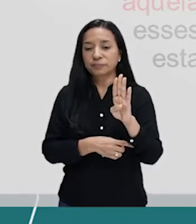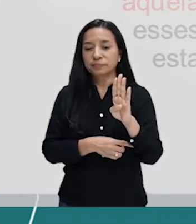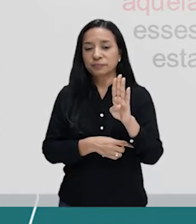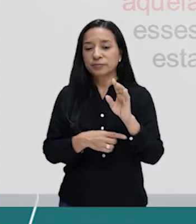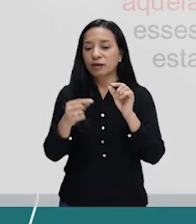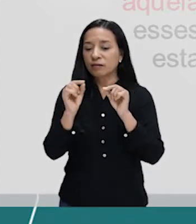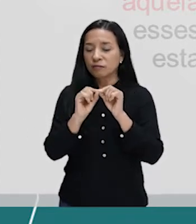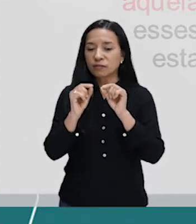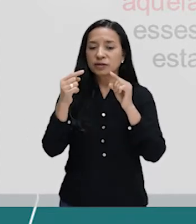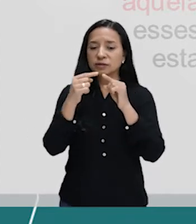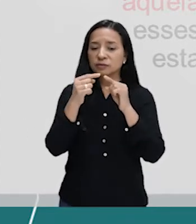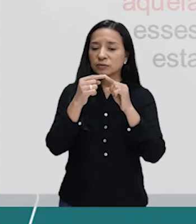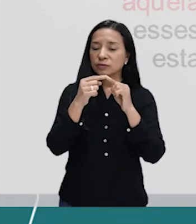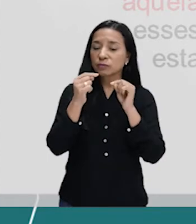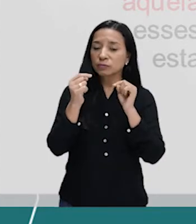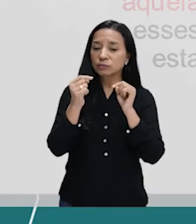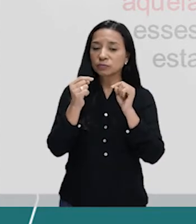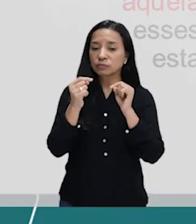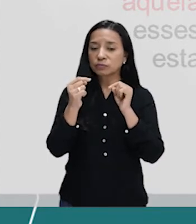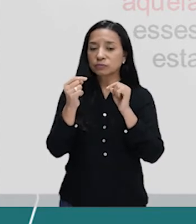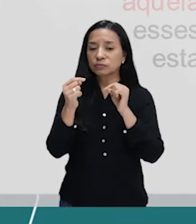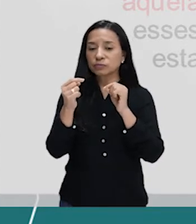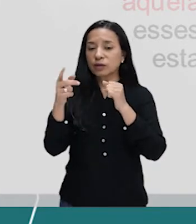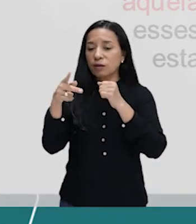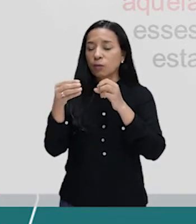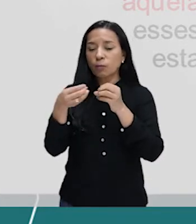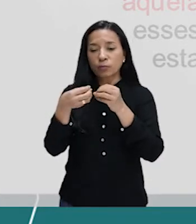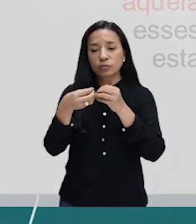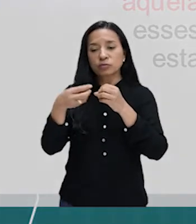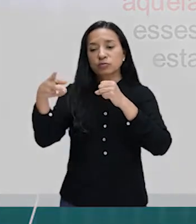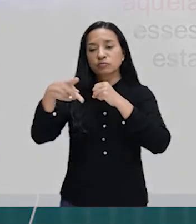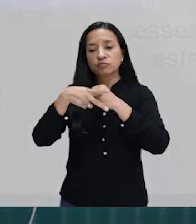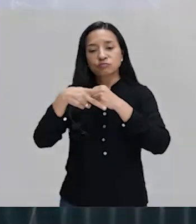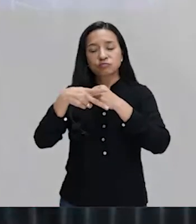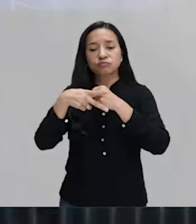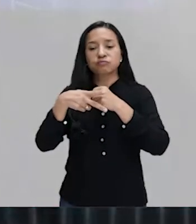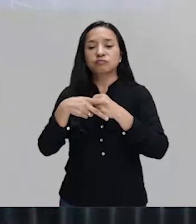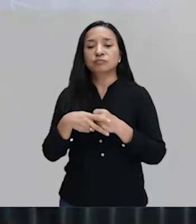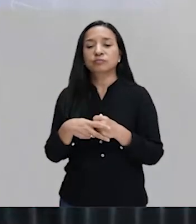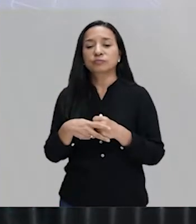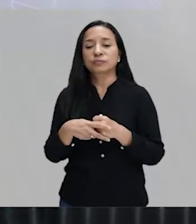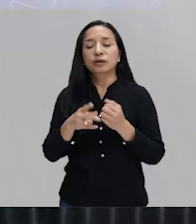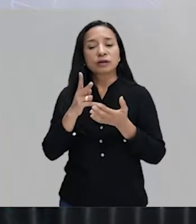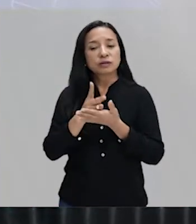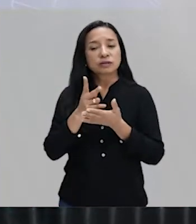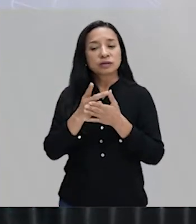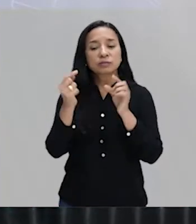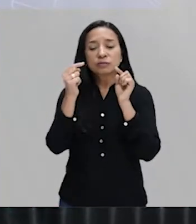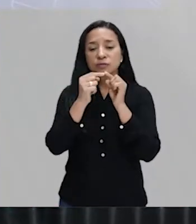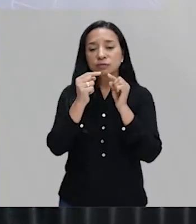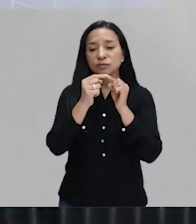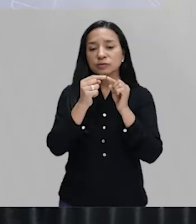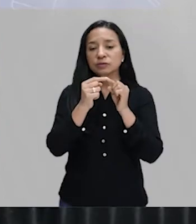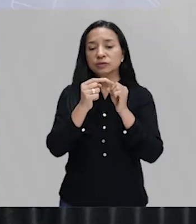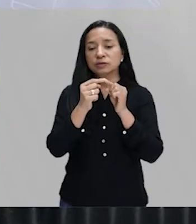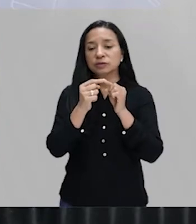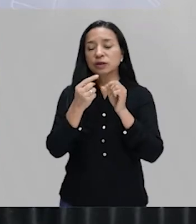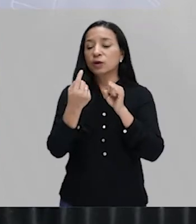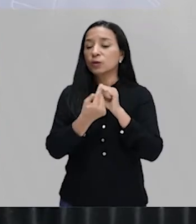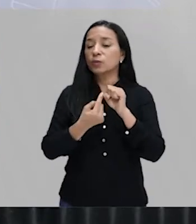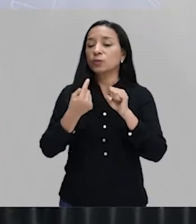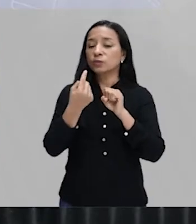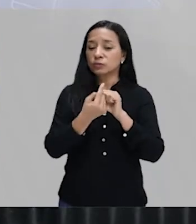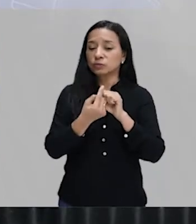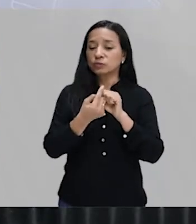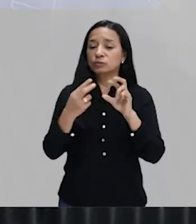a concordância aí de acordo com a proximidade, fazendo sempre a concordância com o sujeito no qual ele